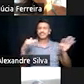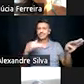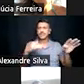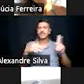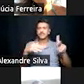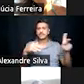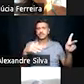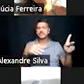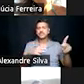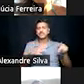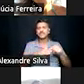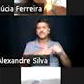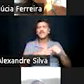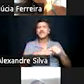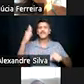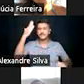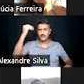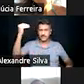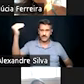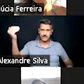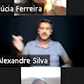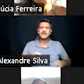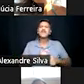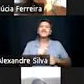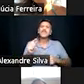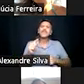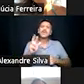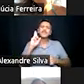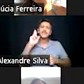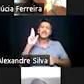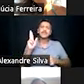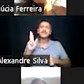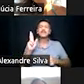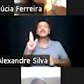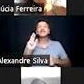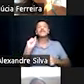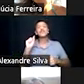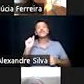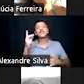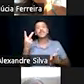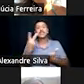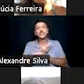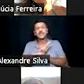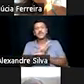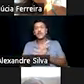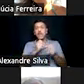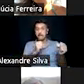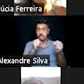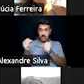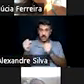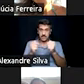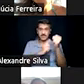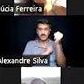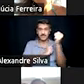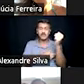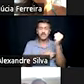eles consigam ter a fama e dar as cartas a ponto de criar, de ter um poder, vamos colocar